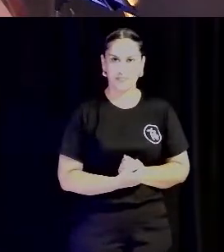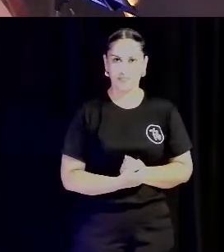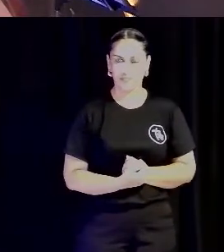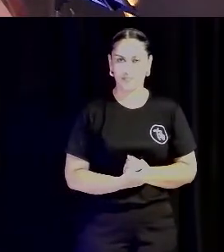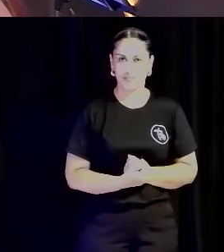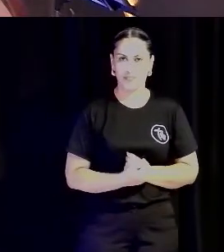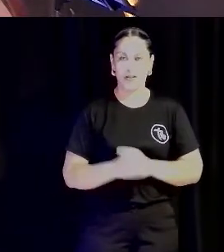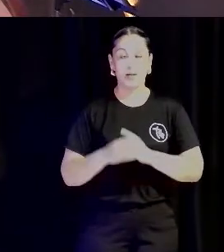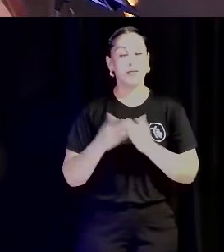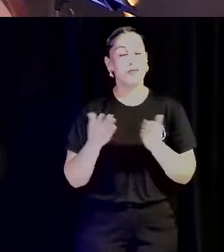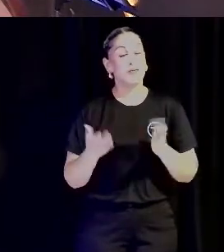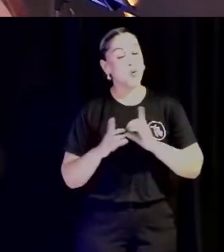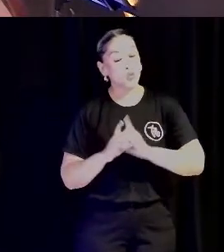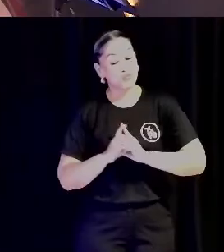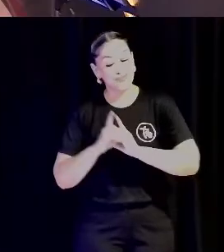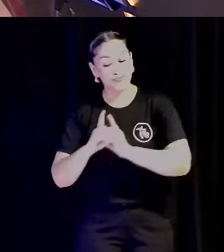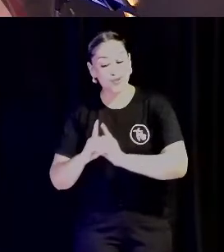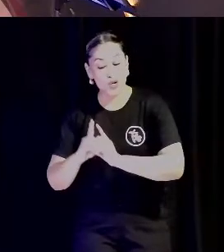Discípulos de Jesus